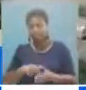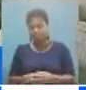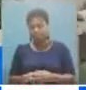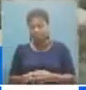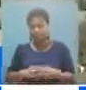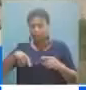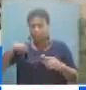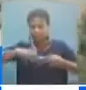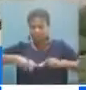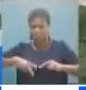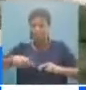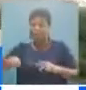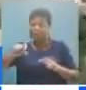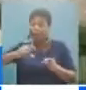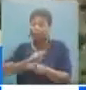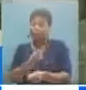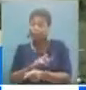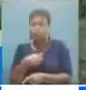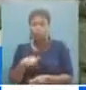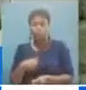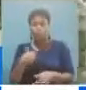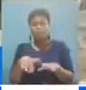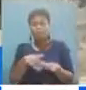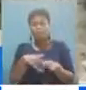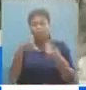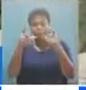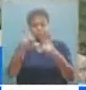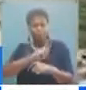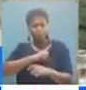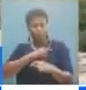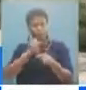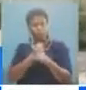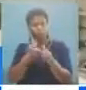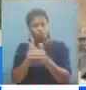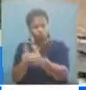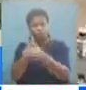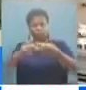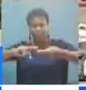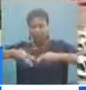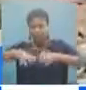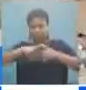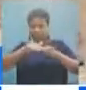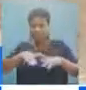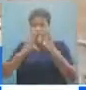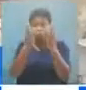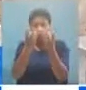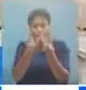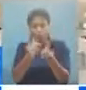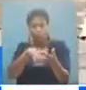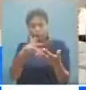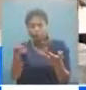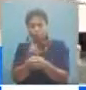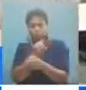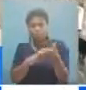Edilidade conta com equipamentos próprios e pertencentes a privados que colaboram com a Câmara Municipal da Praia. O orçamento deste plano